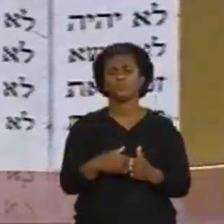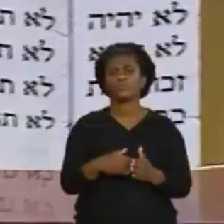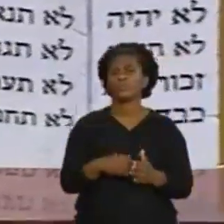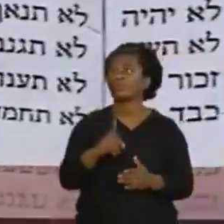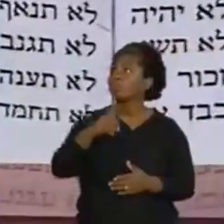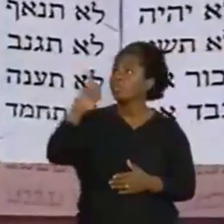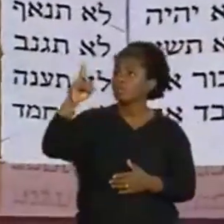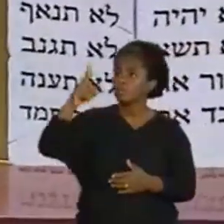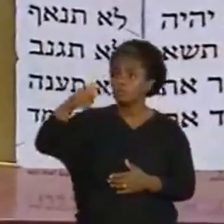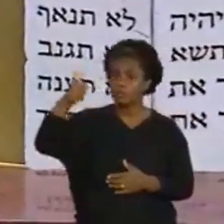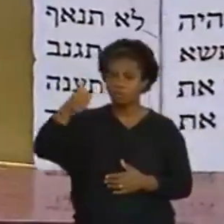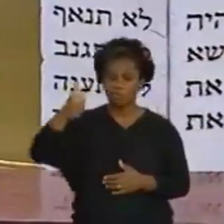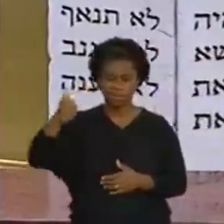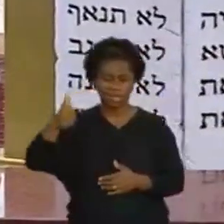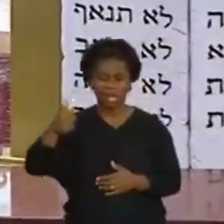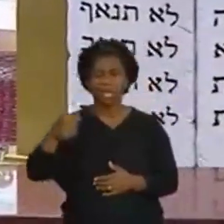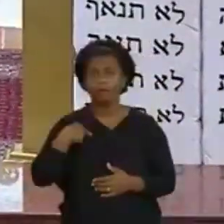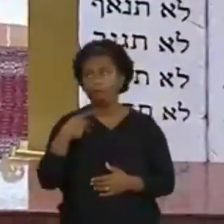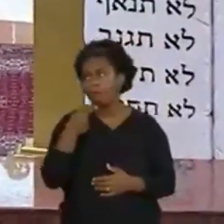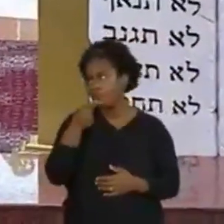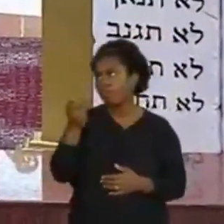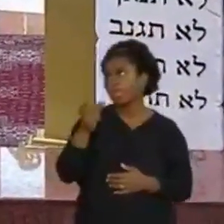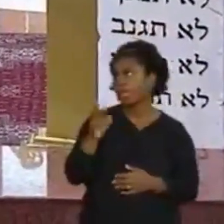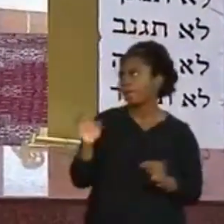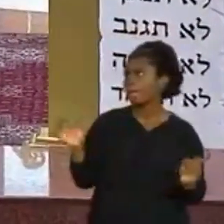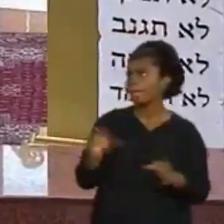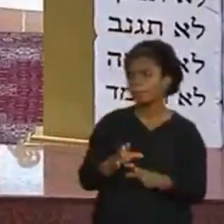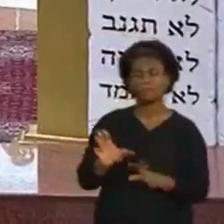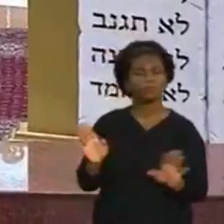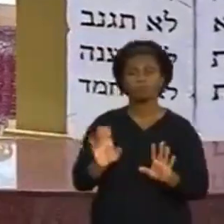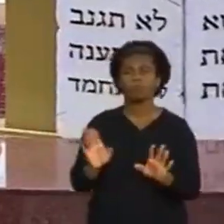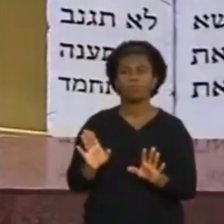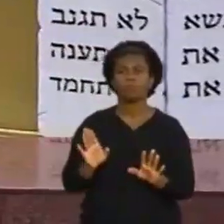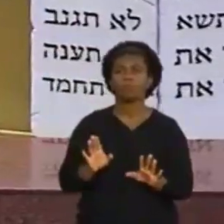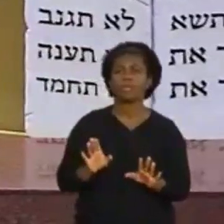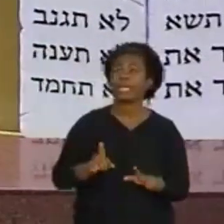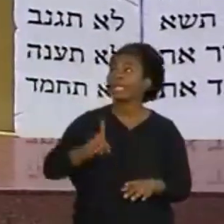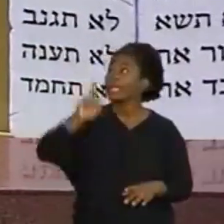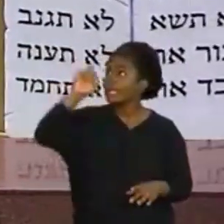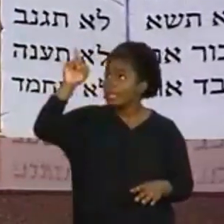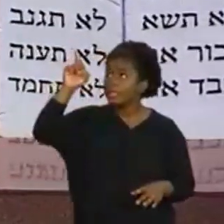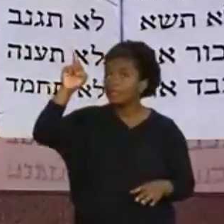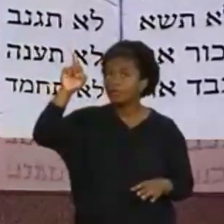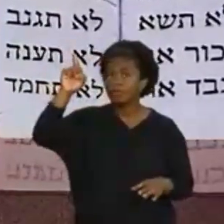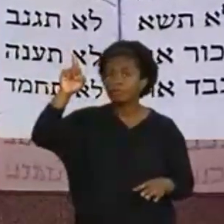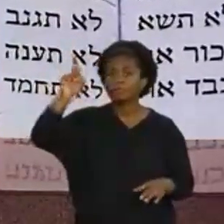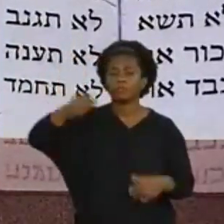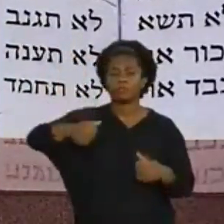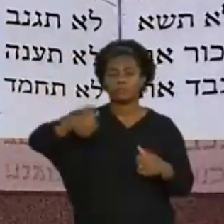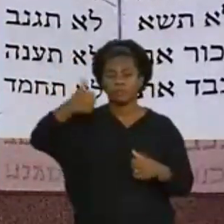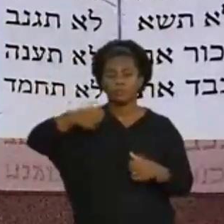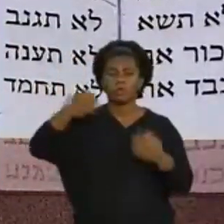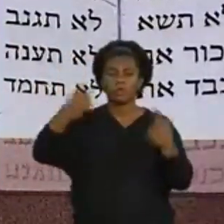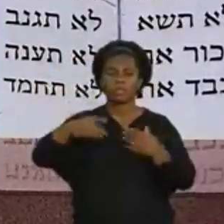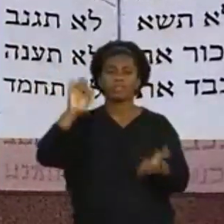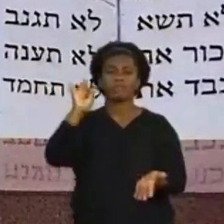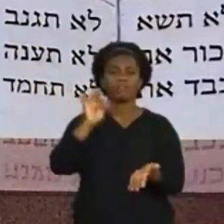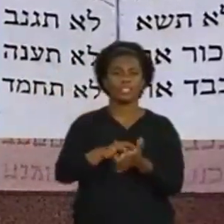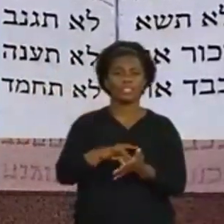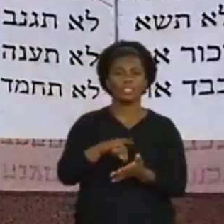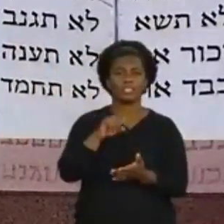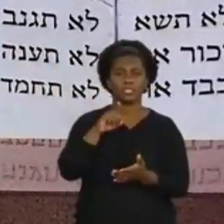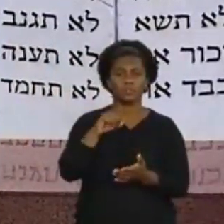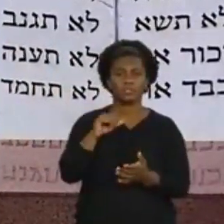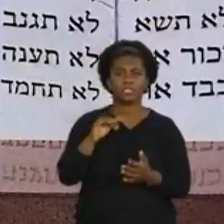Deus em primeiro lugar de boca, não. É colocar Deus em primeiro lugar de fato. Se você ler o livro de